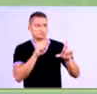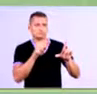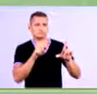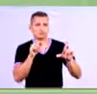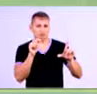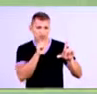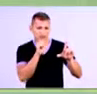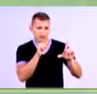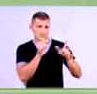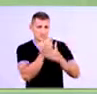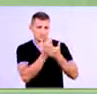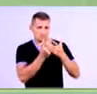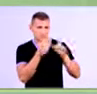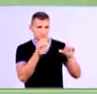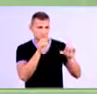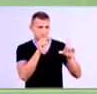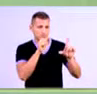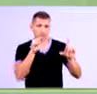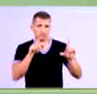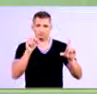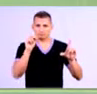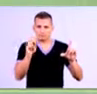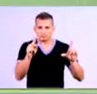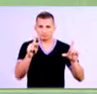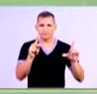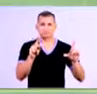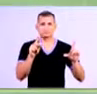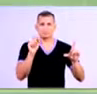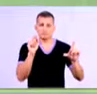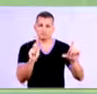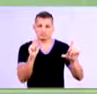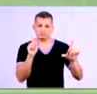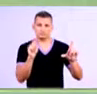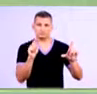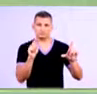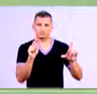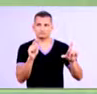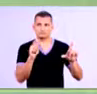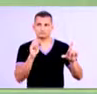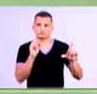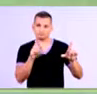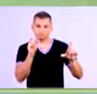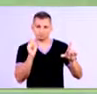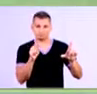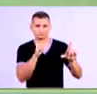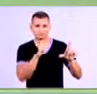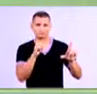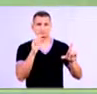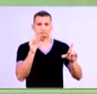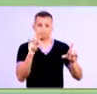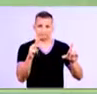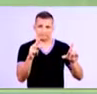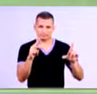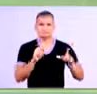esse ícone aí significa confirmar, então eu vou clicar ali para confirmar a